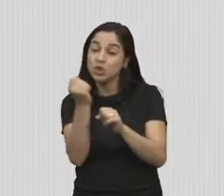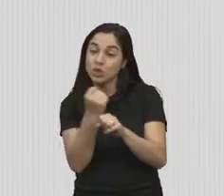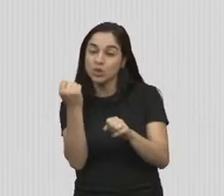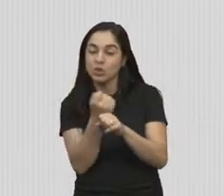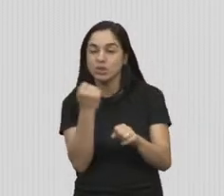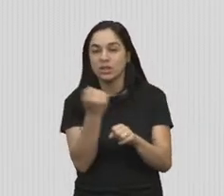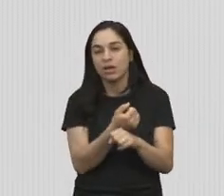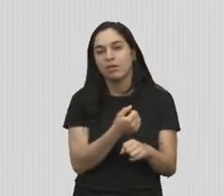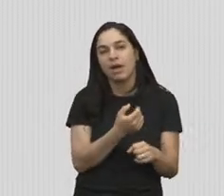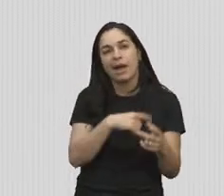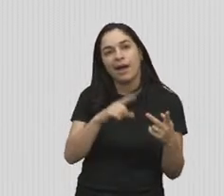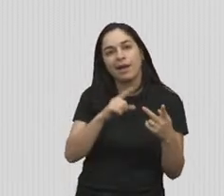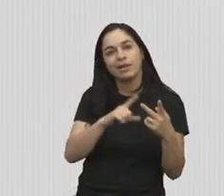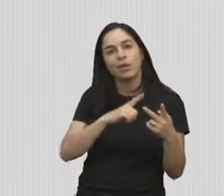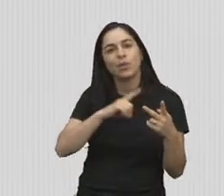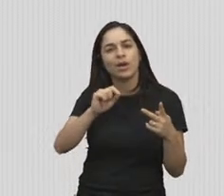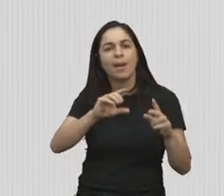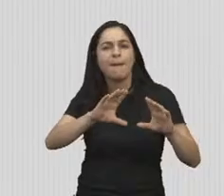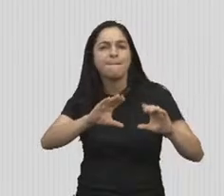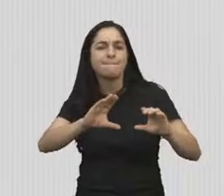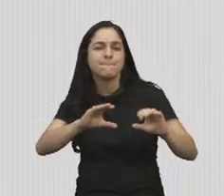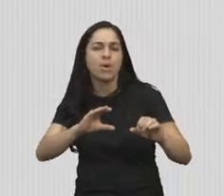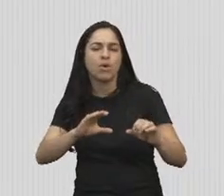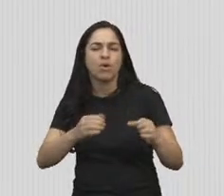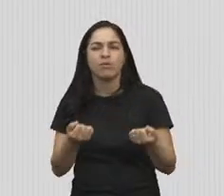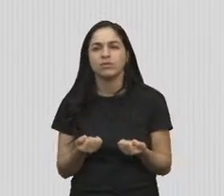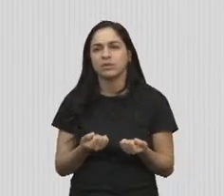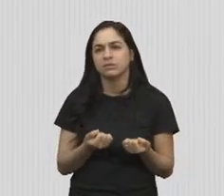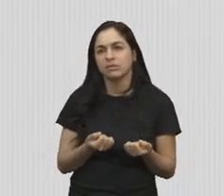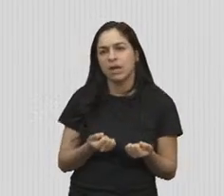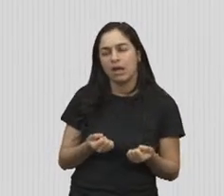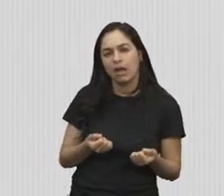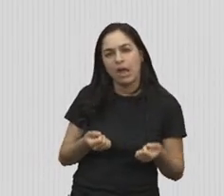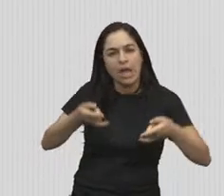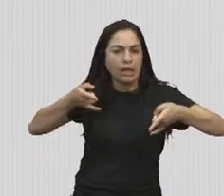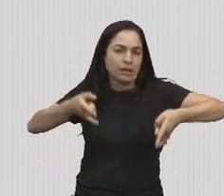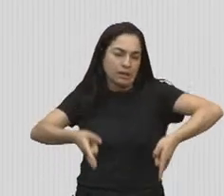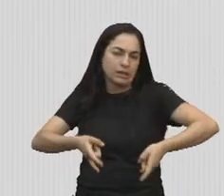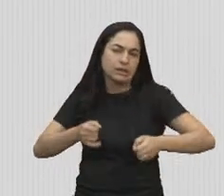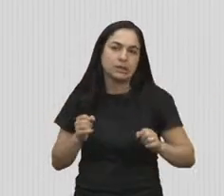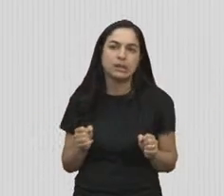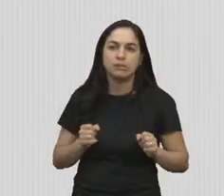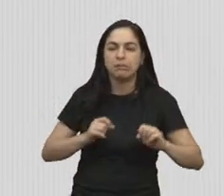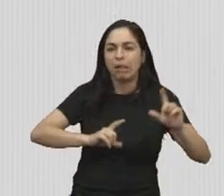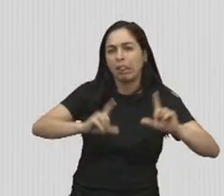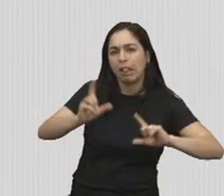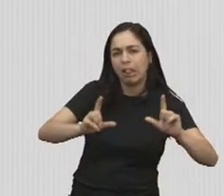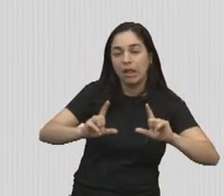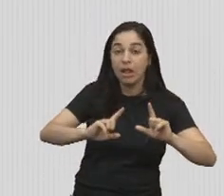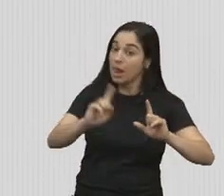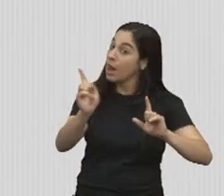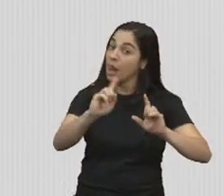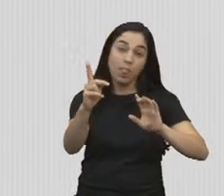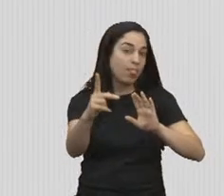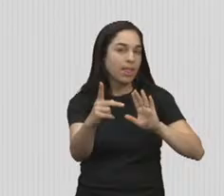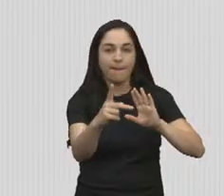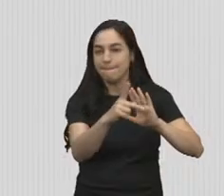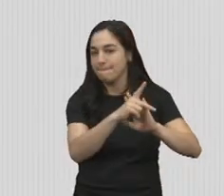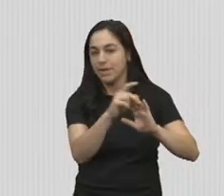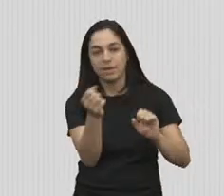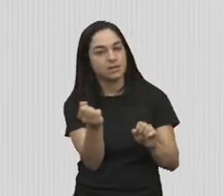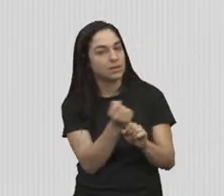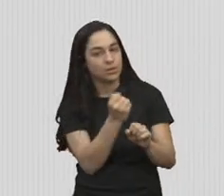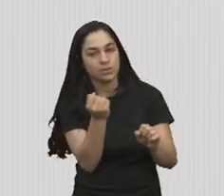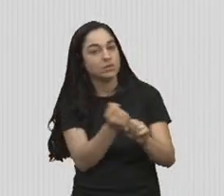de colchão usado, de cama, né, enfim, não se trata de resíduo de construção civil.